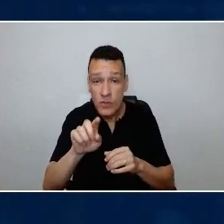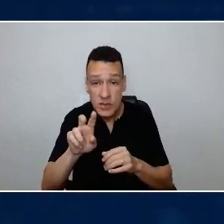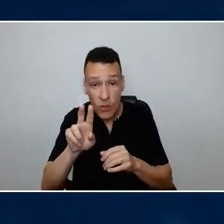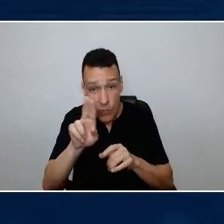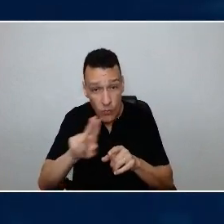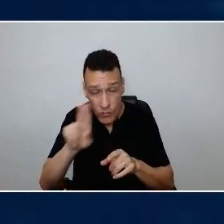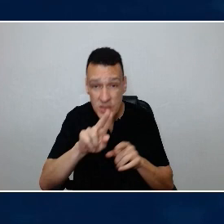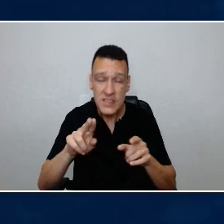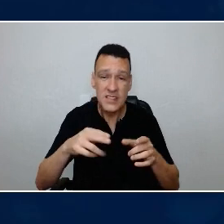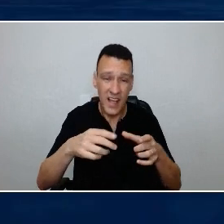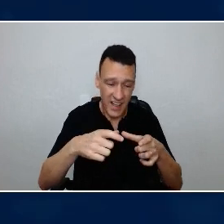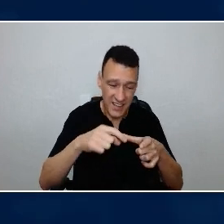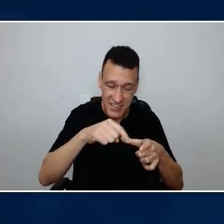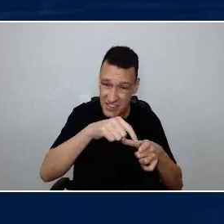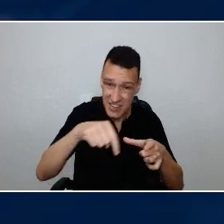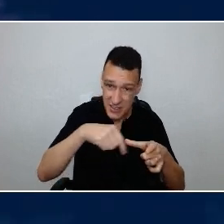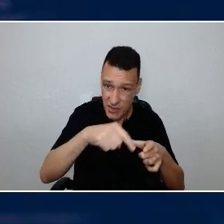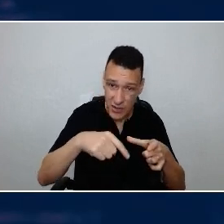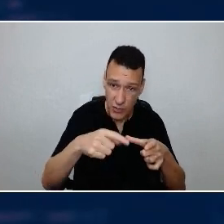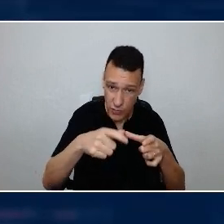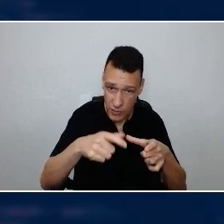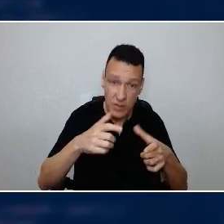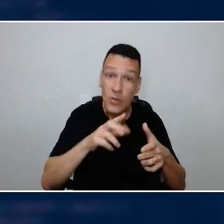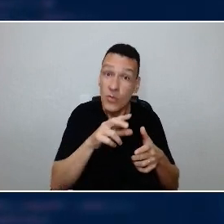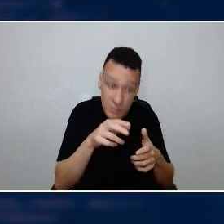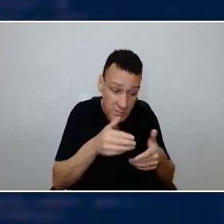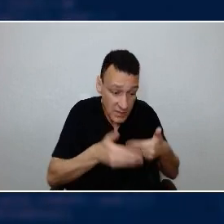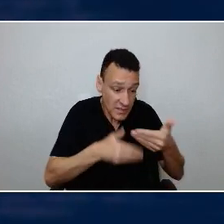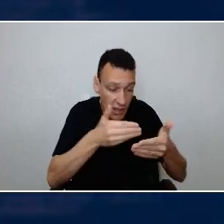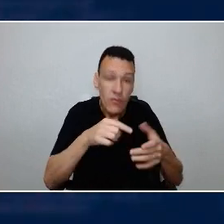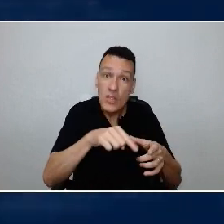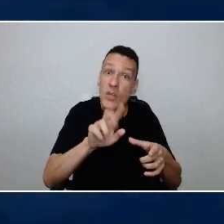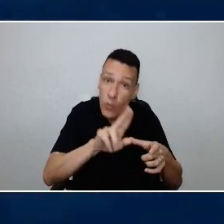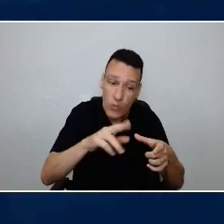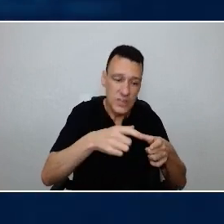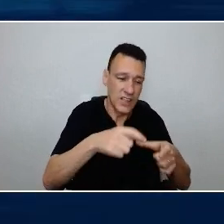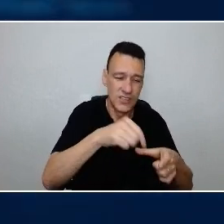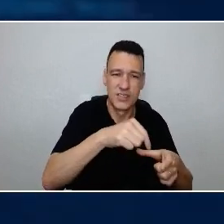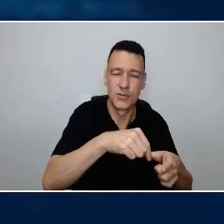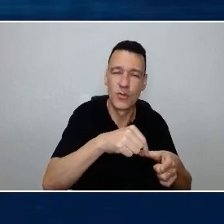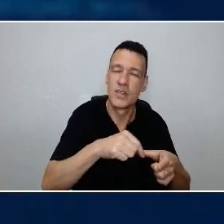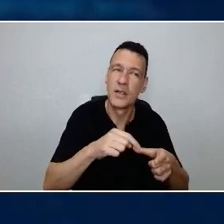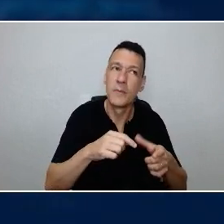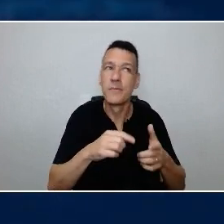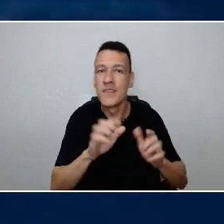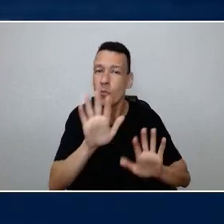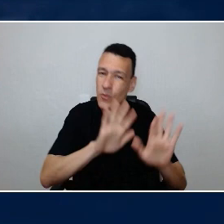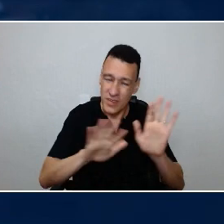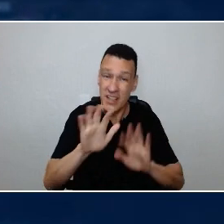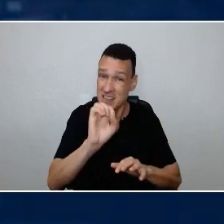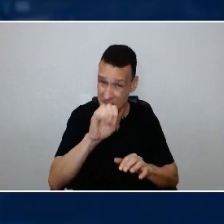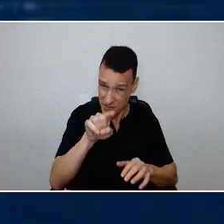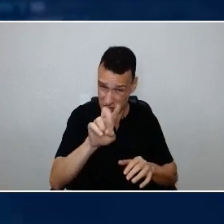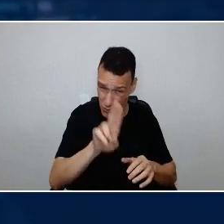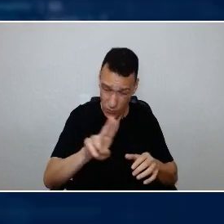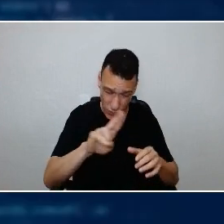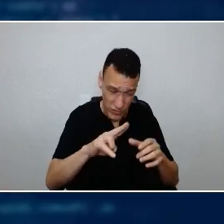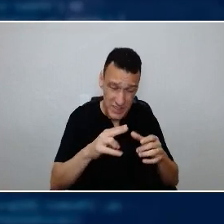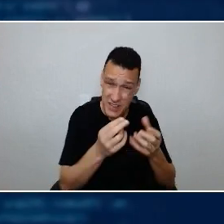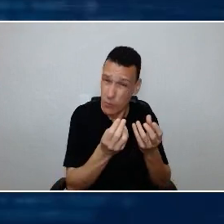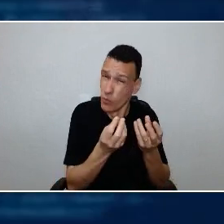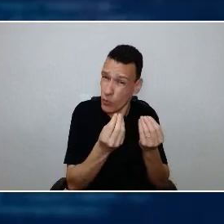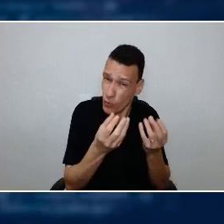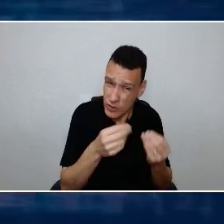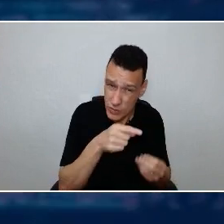do pipeline agregation mas se você tá usando muito a todo momento você precisa entender o motivo e tentar evitar isso através